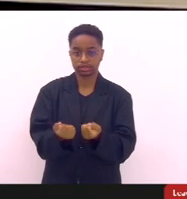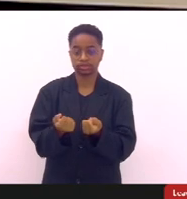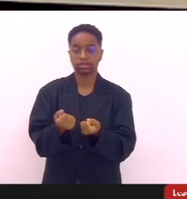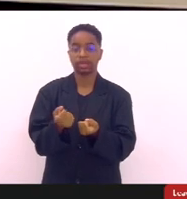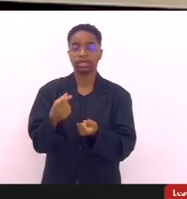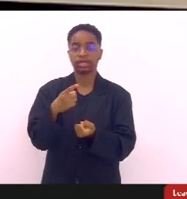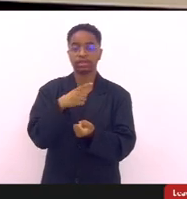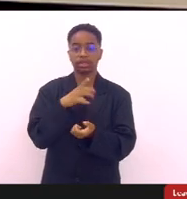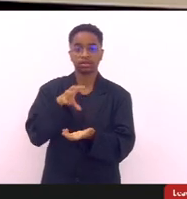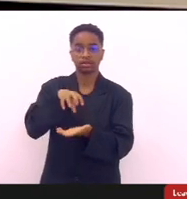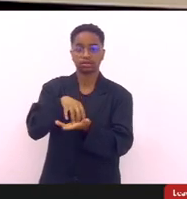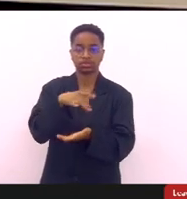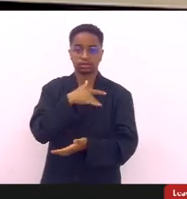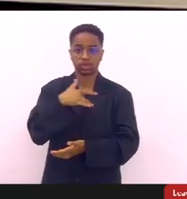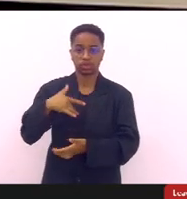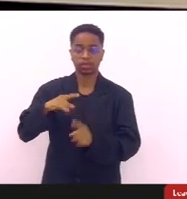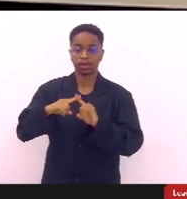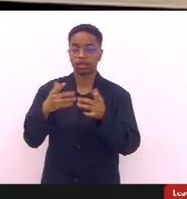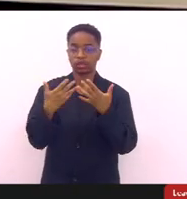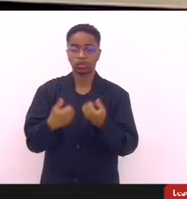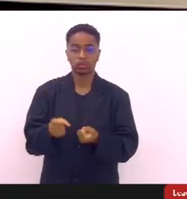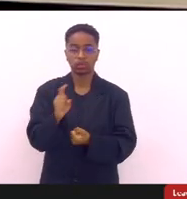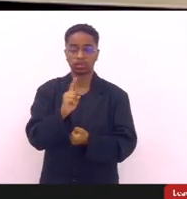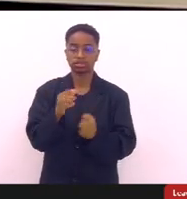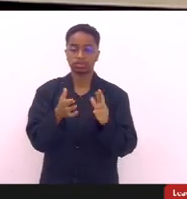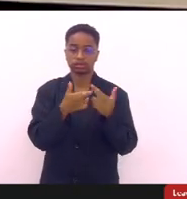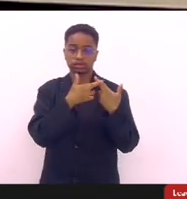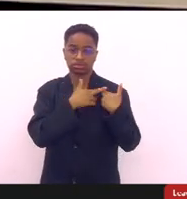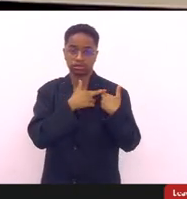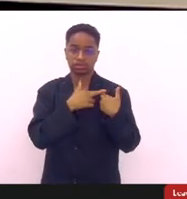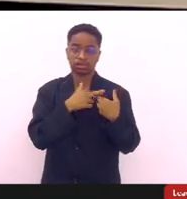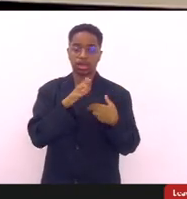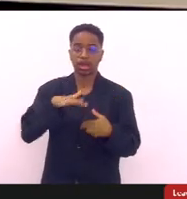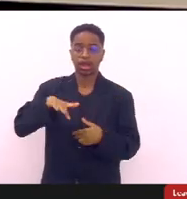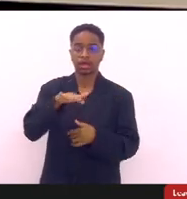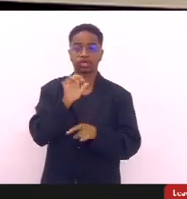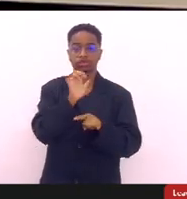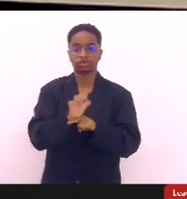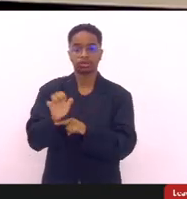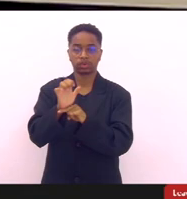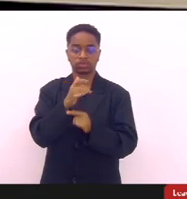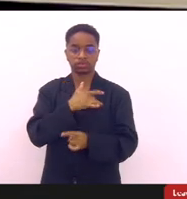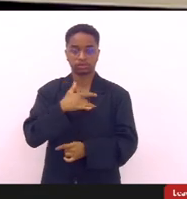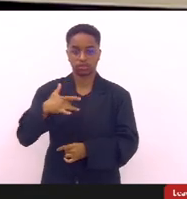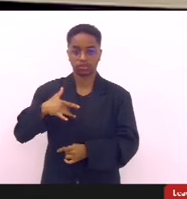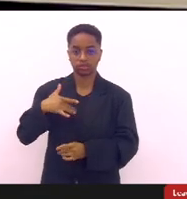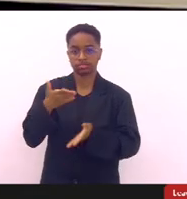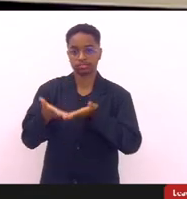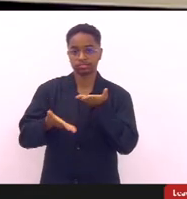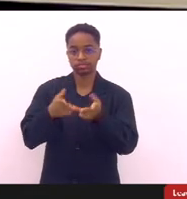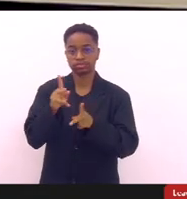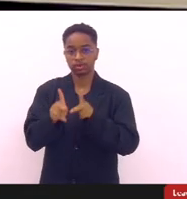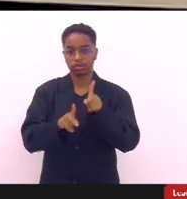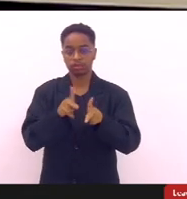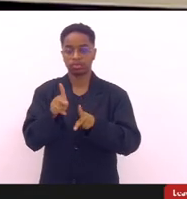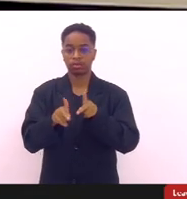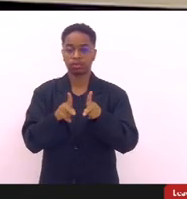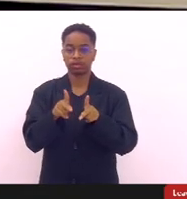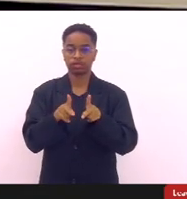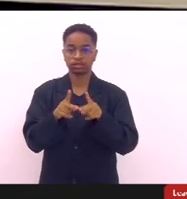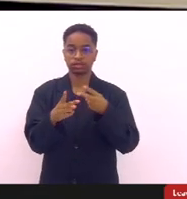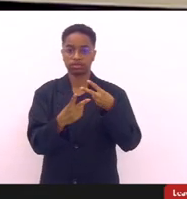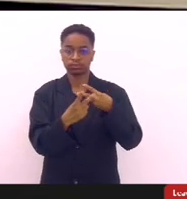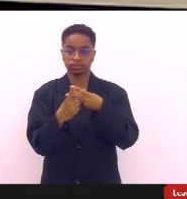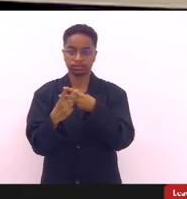Estado de Saúde não assumisse a responsabilidade dos equipamentos estaduais de saúde que atendem a população